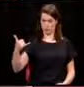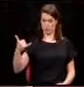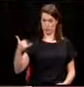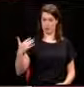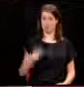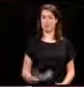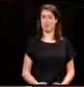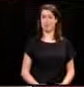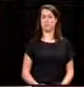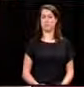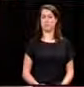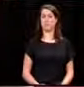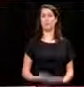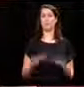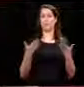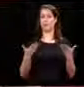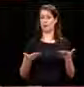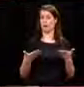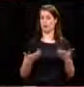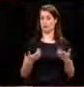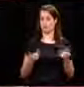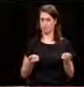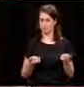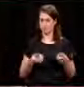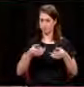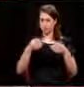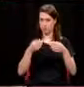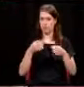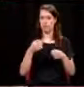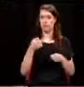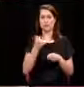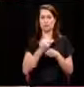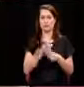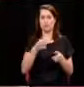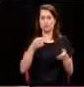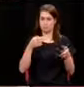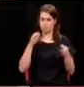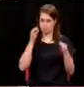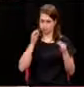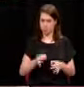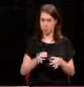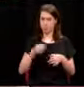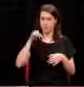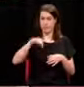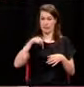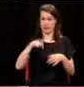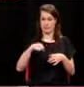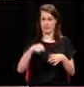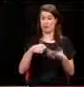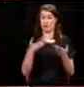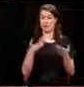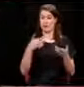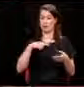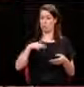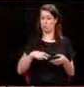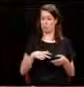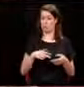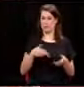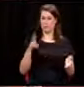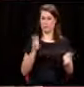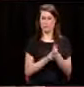temos nenhum serviço oficial com o serviço de emergência em Portugal. No entanto, obviamente,